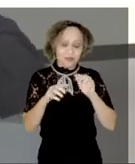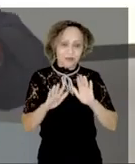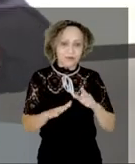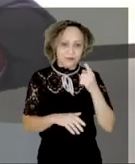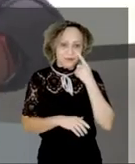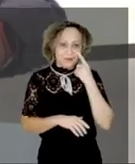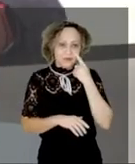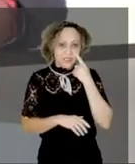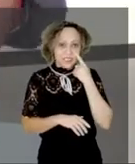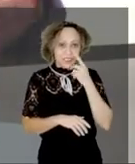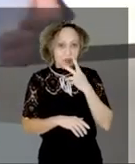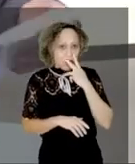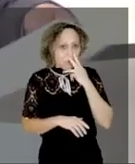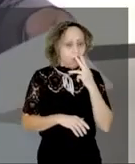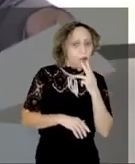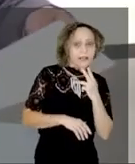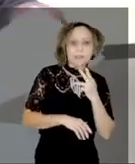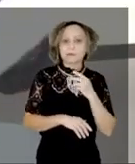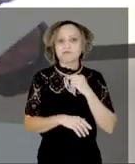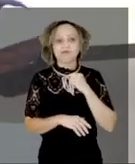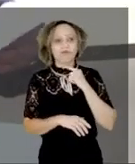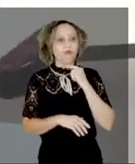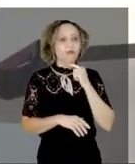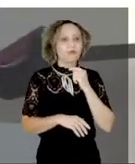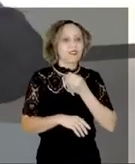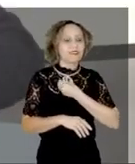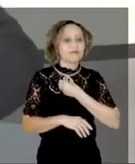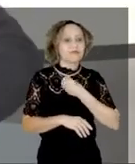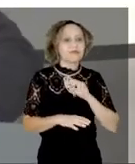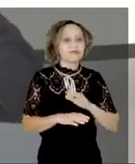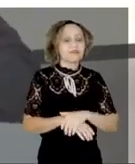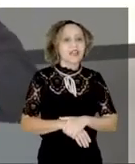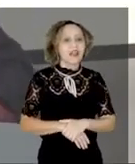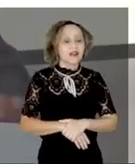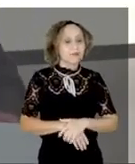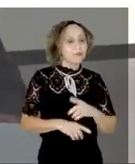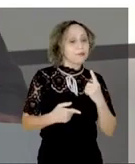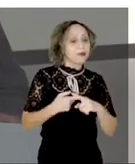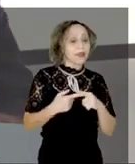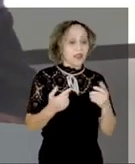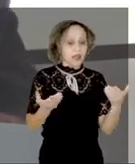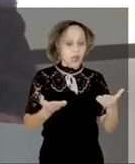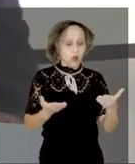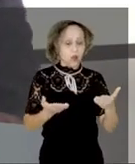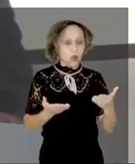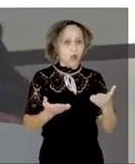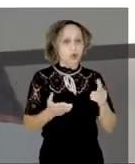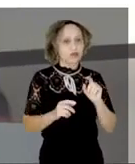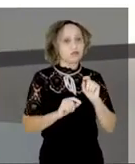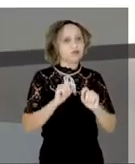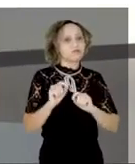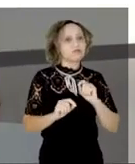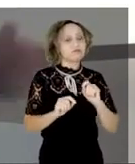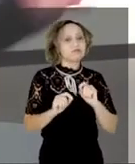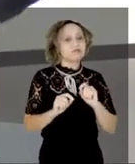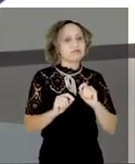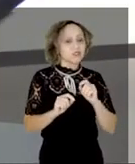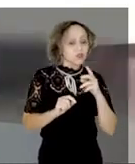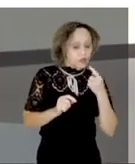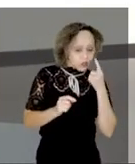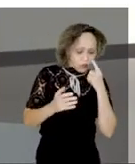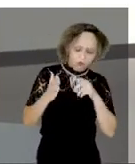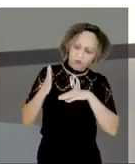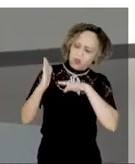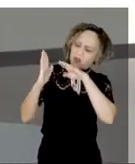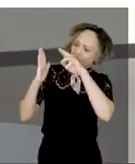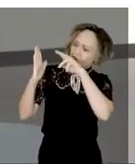para falar. Acho que está faltando um aqui. Está faltando, né?